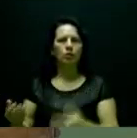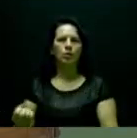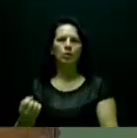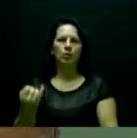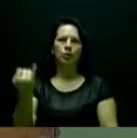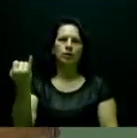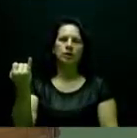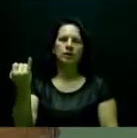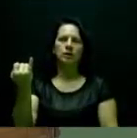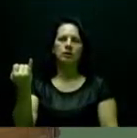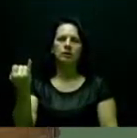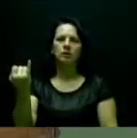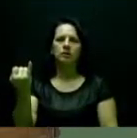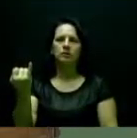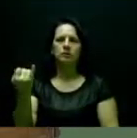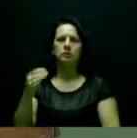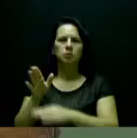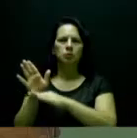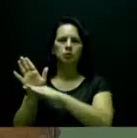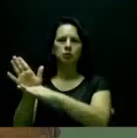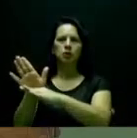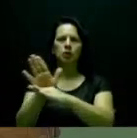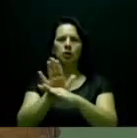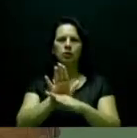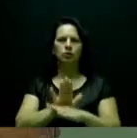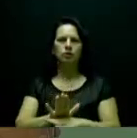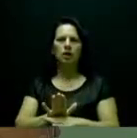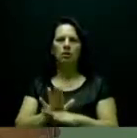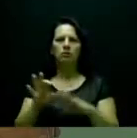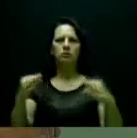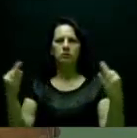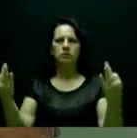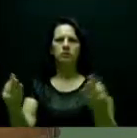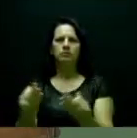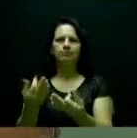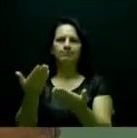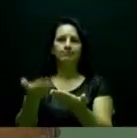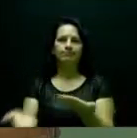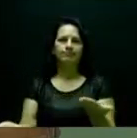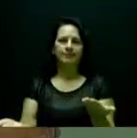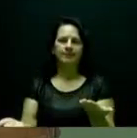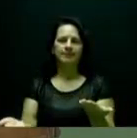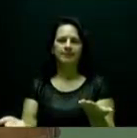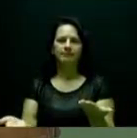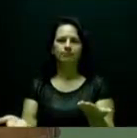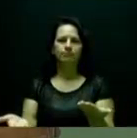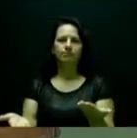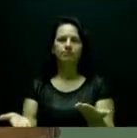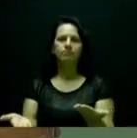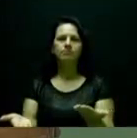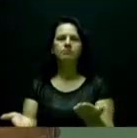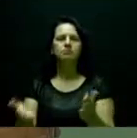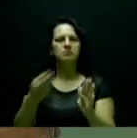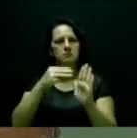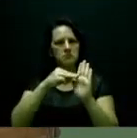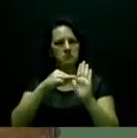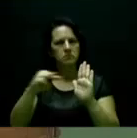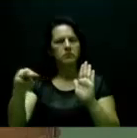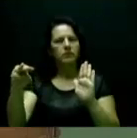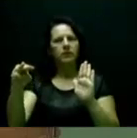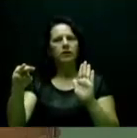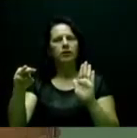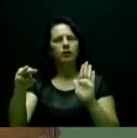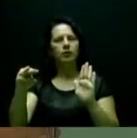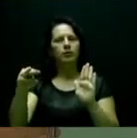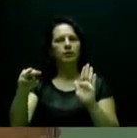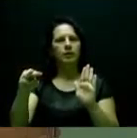oportunidade de ajudar muitas famílias que perderam tudo. Fica aqui, senhor presidente, o meu registro, o meu